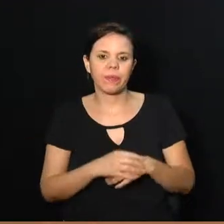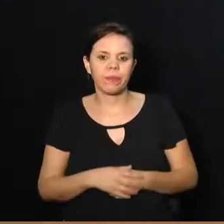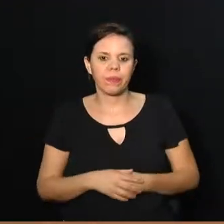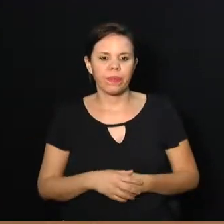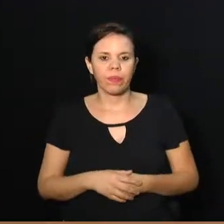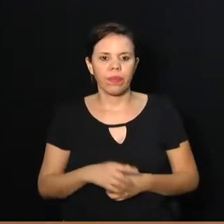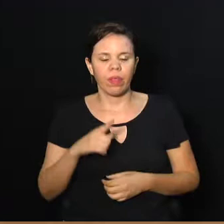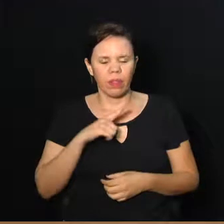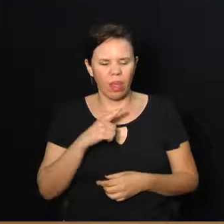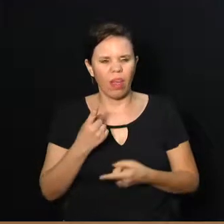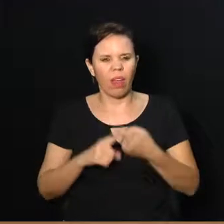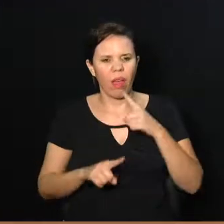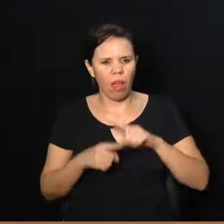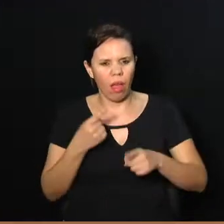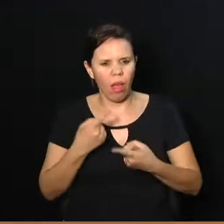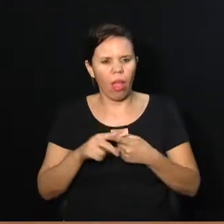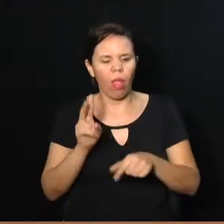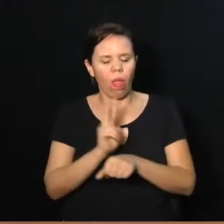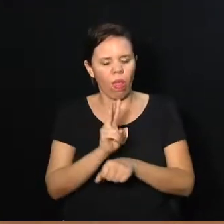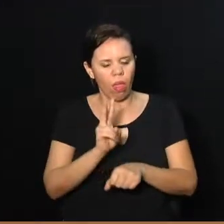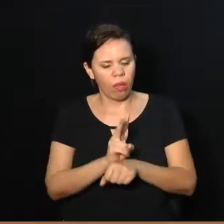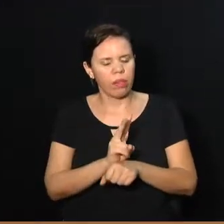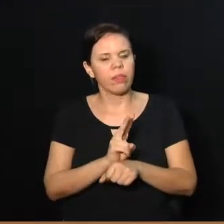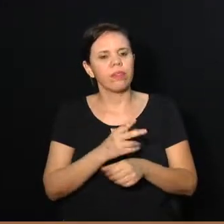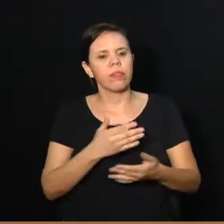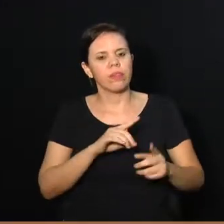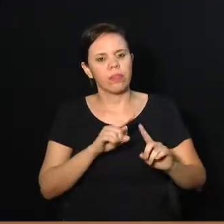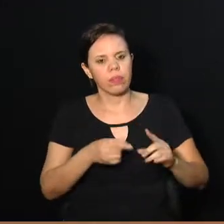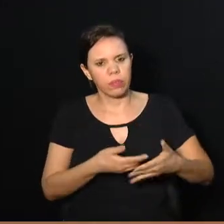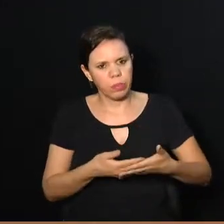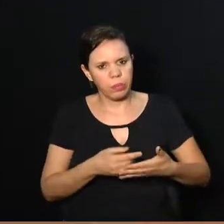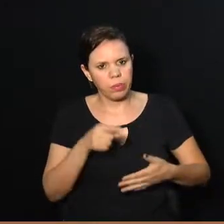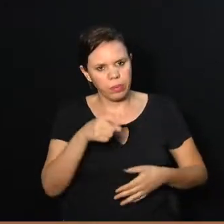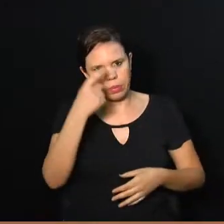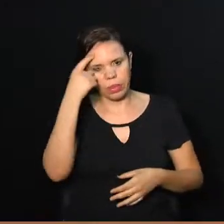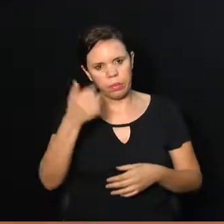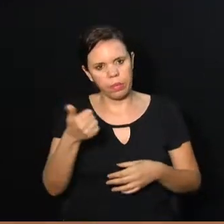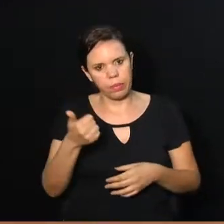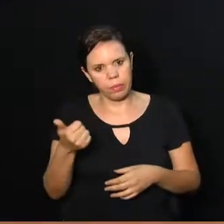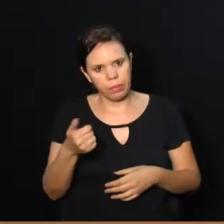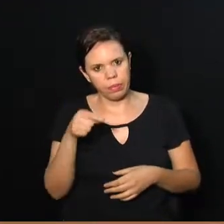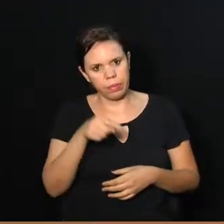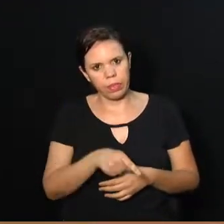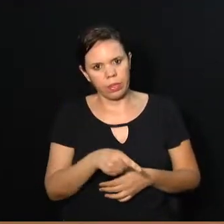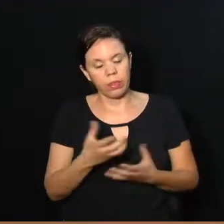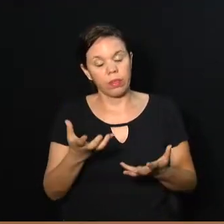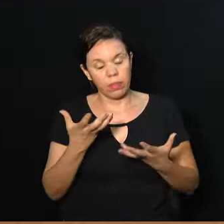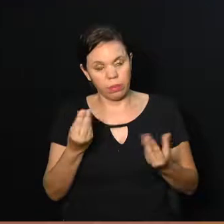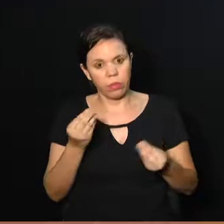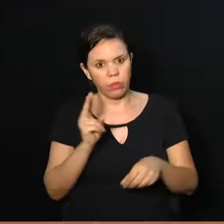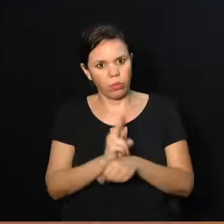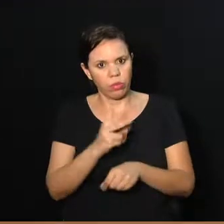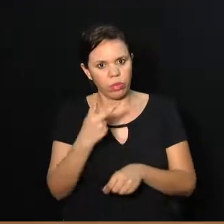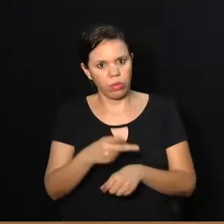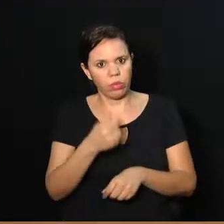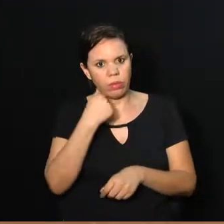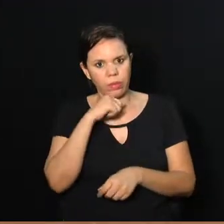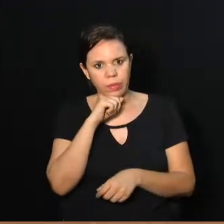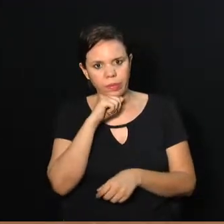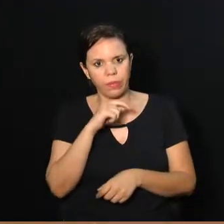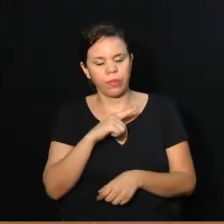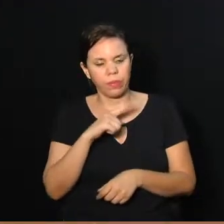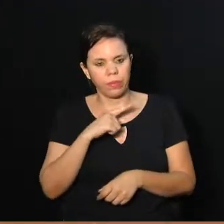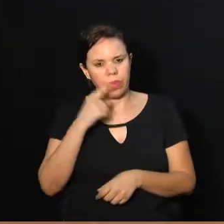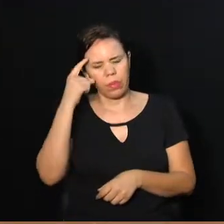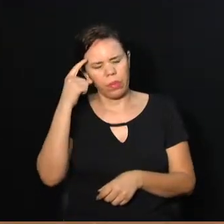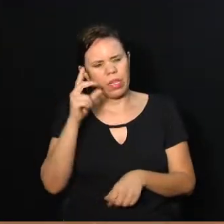tem acordo em proteção desse bebê, porque nós temos que pensar, primeiramente, na proteção desse bebê. Nós queremos cuidar muito dessa mãe, mas nós temos que pensar